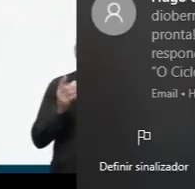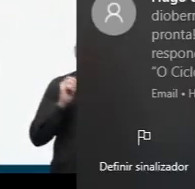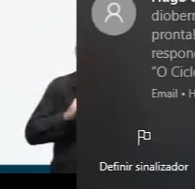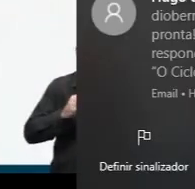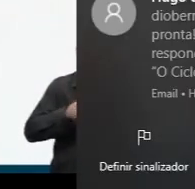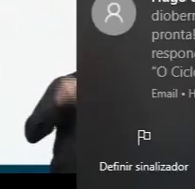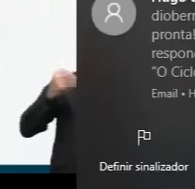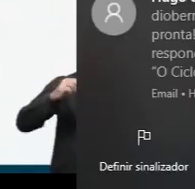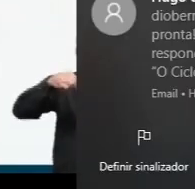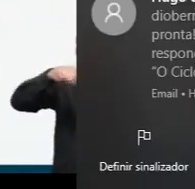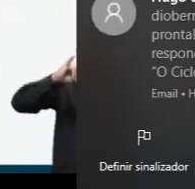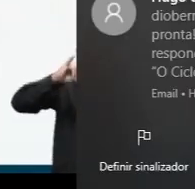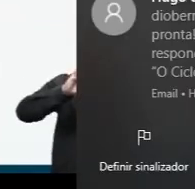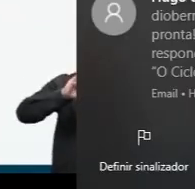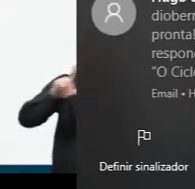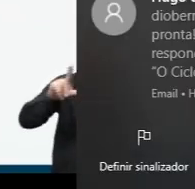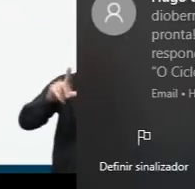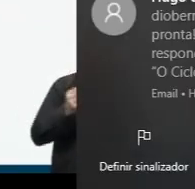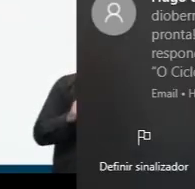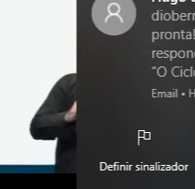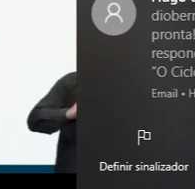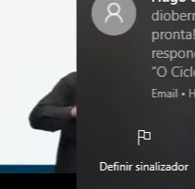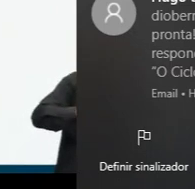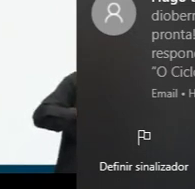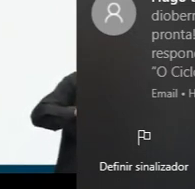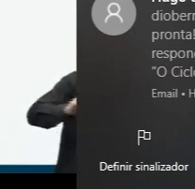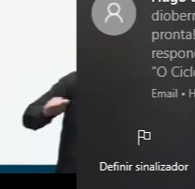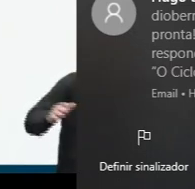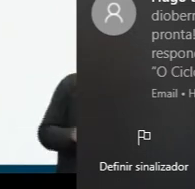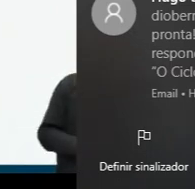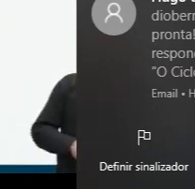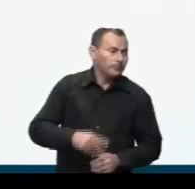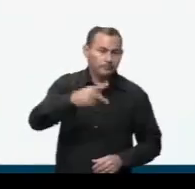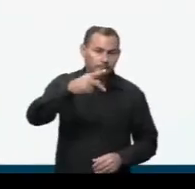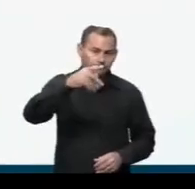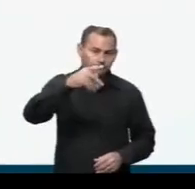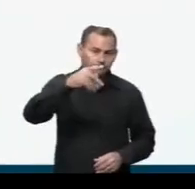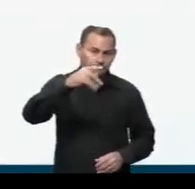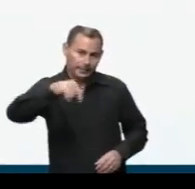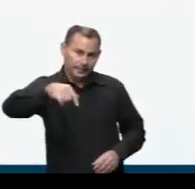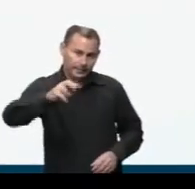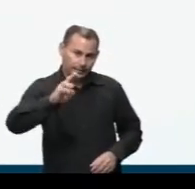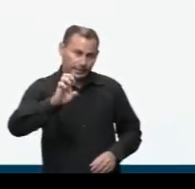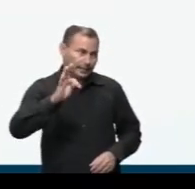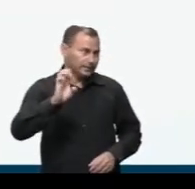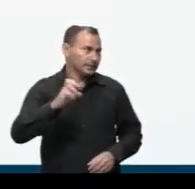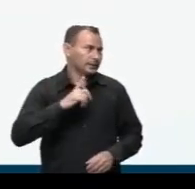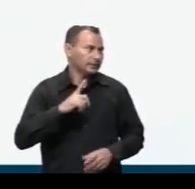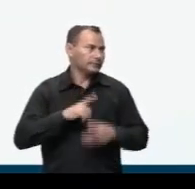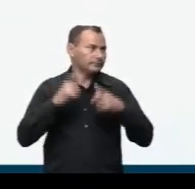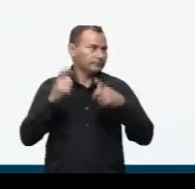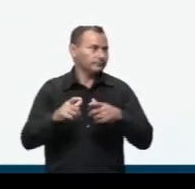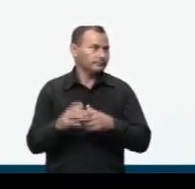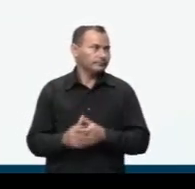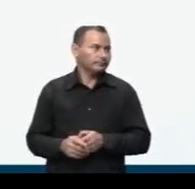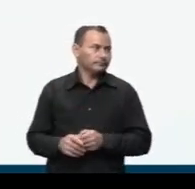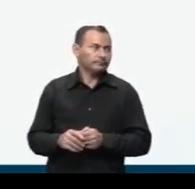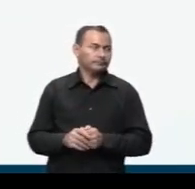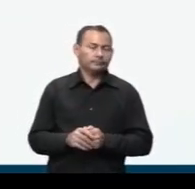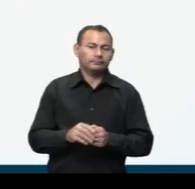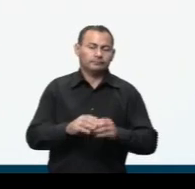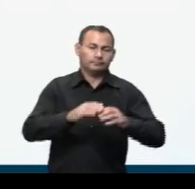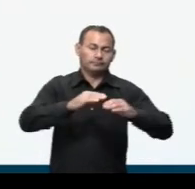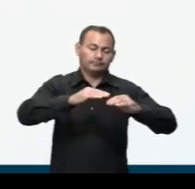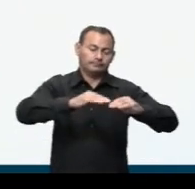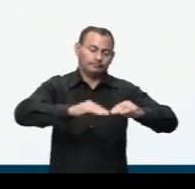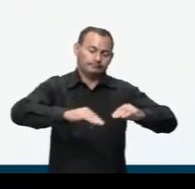faz para tirar o nível. Bom, então a gente tem aqui os piquetes, tá? A gente tem um terreno em